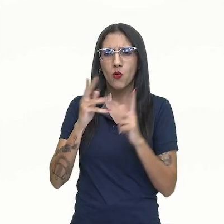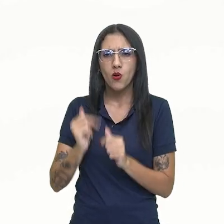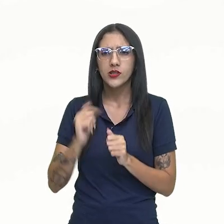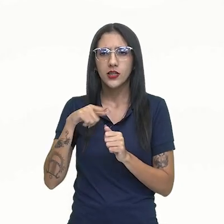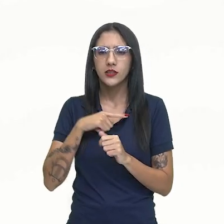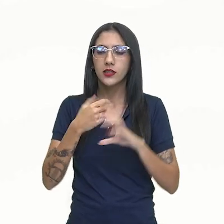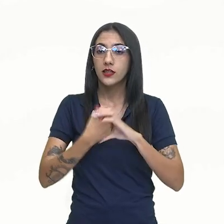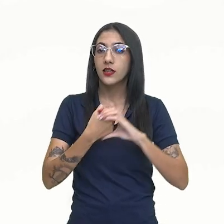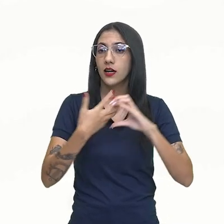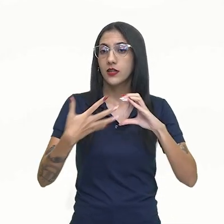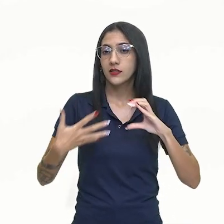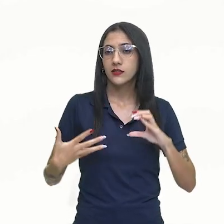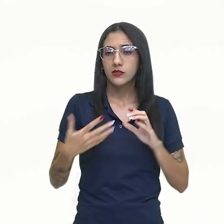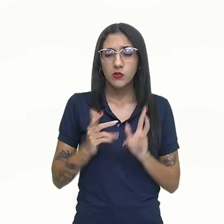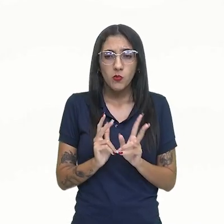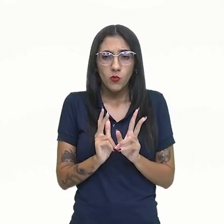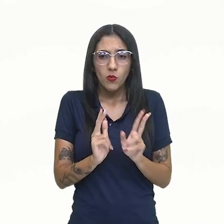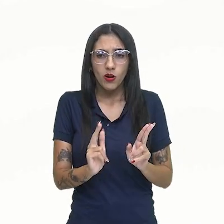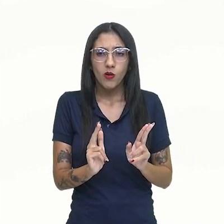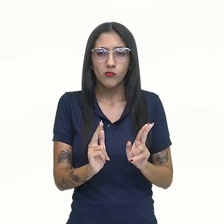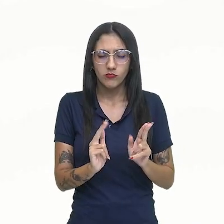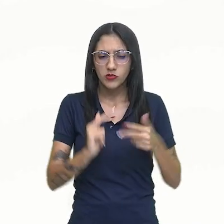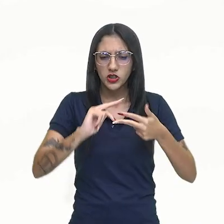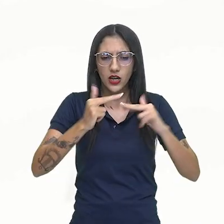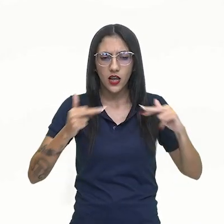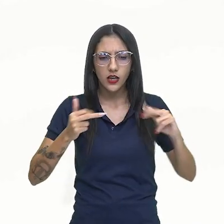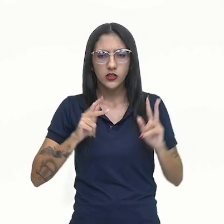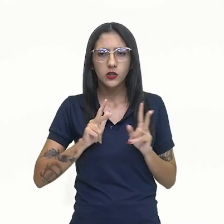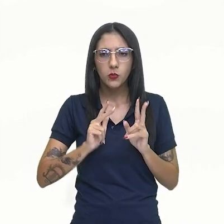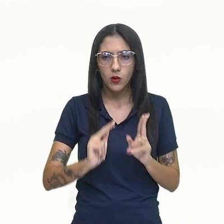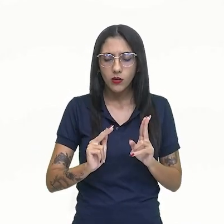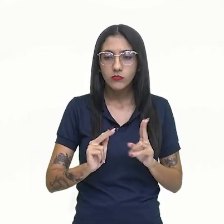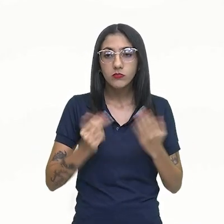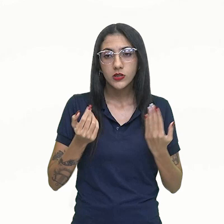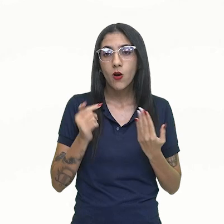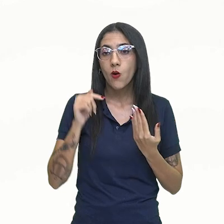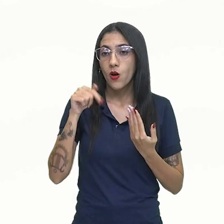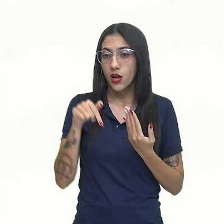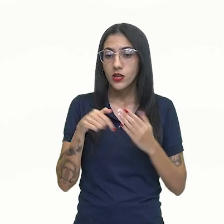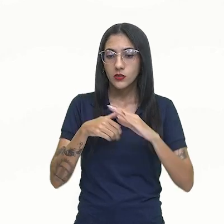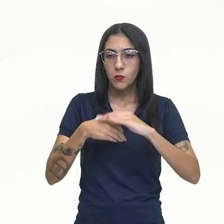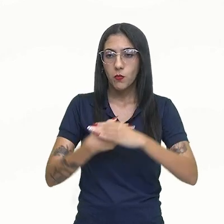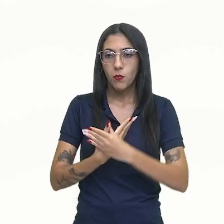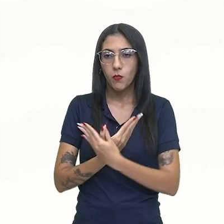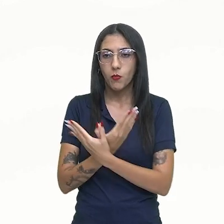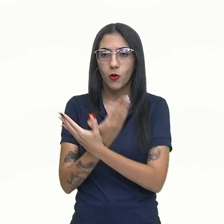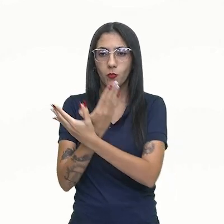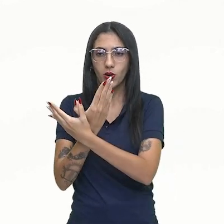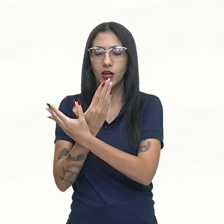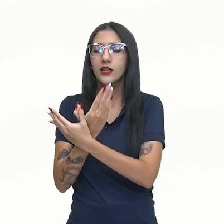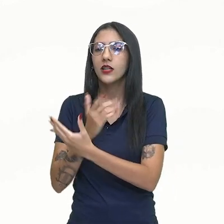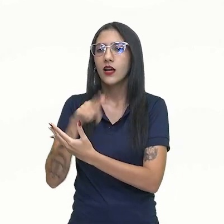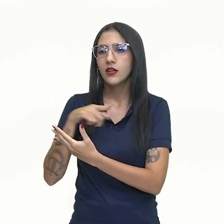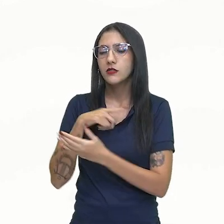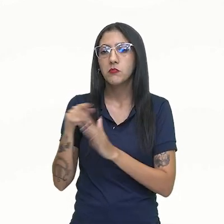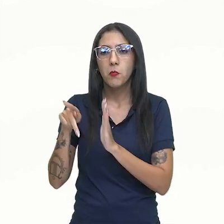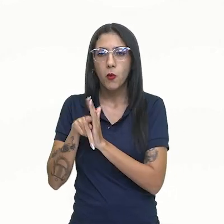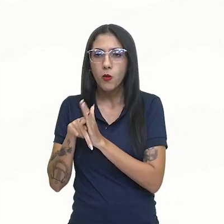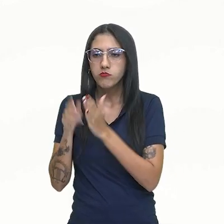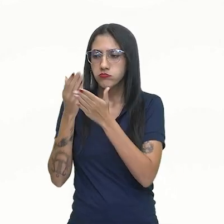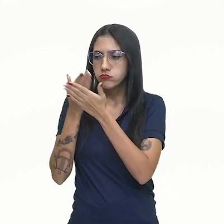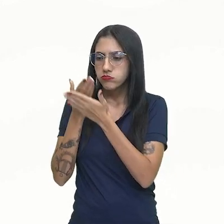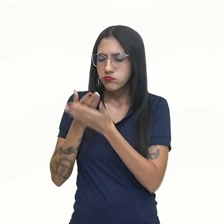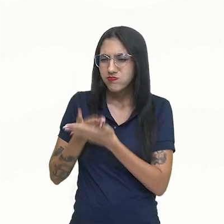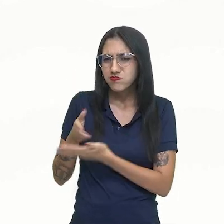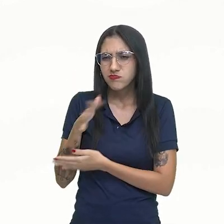as mesmas características genéticas e aí eles fazem parte, né, por estudos, porque foram